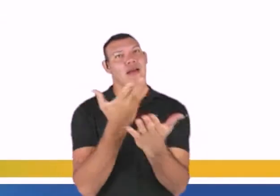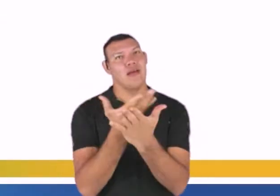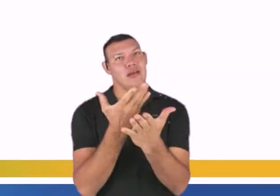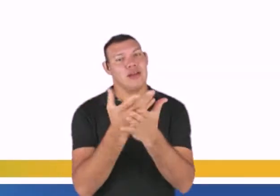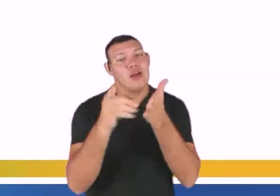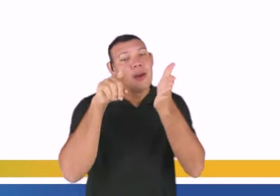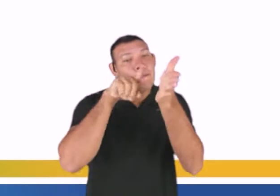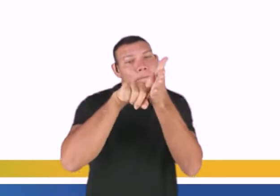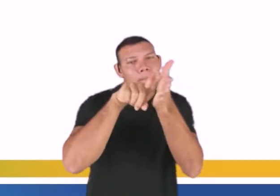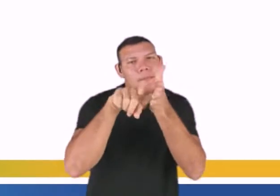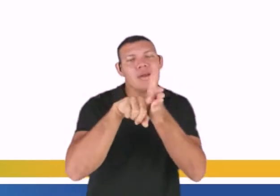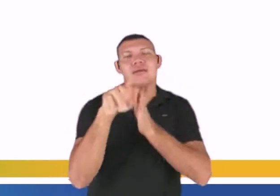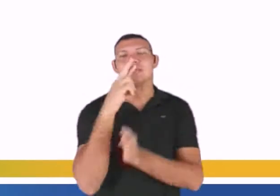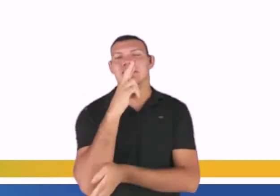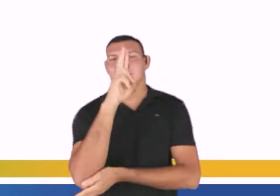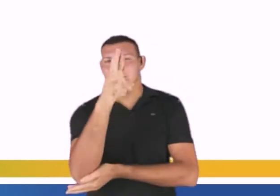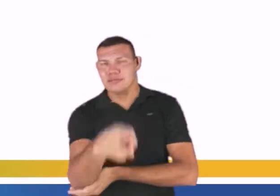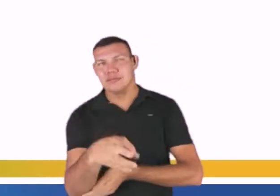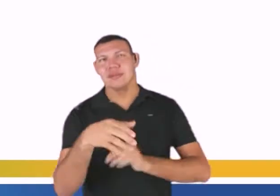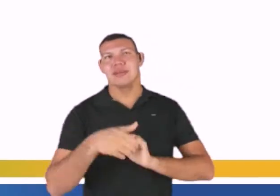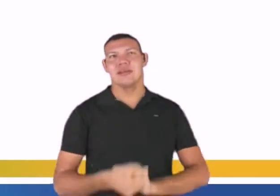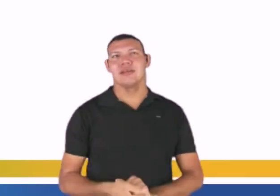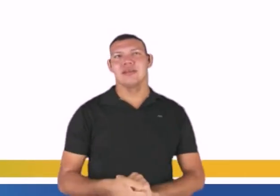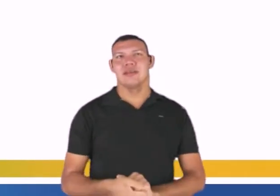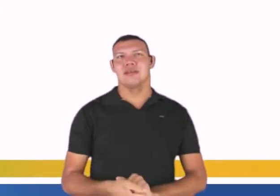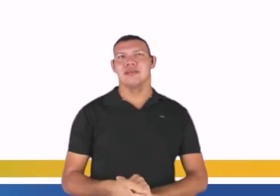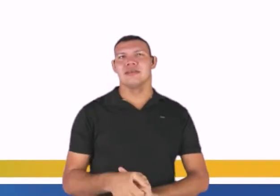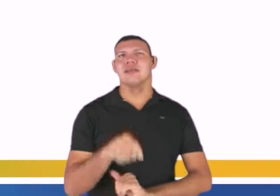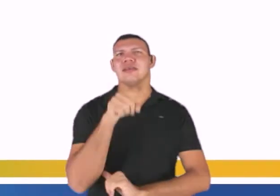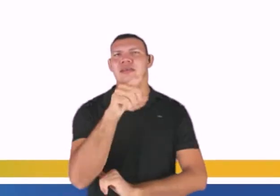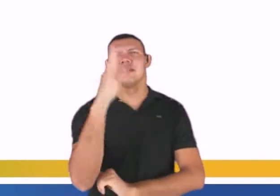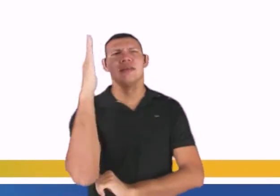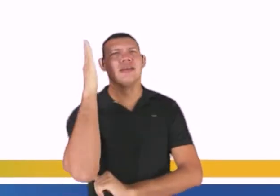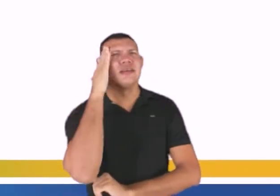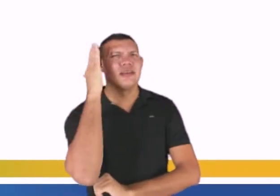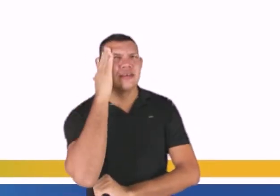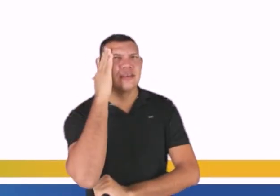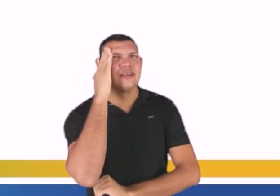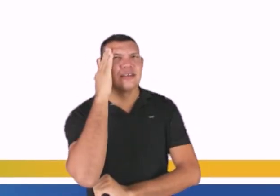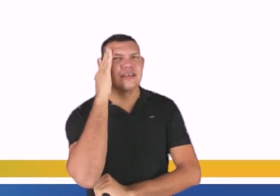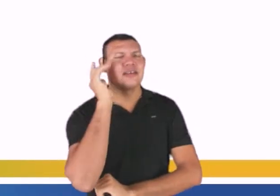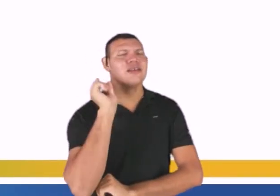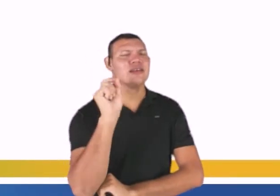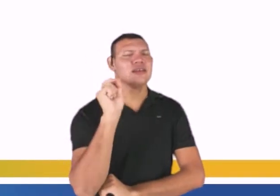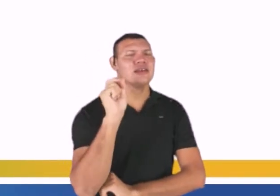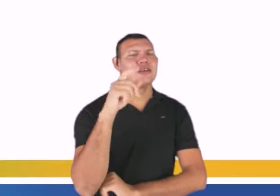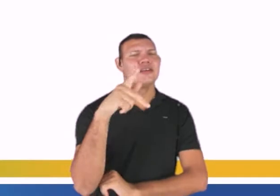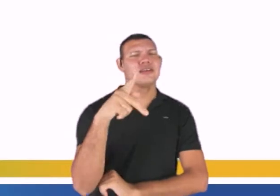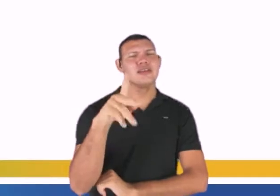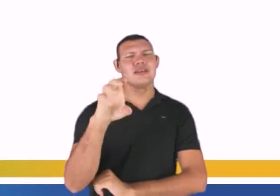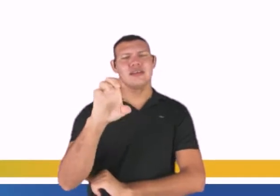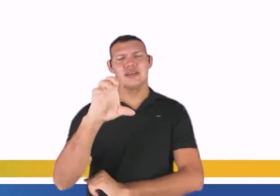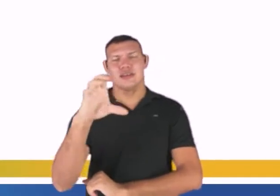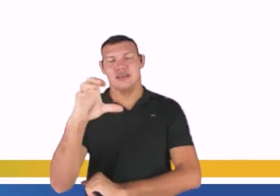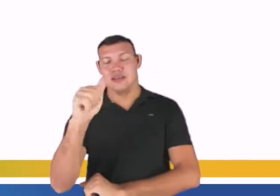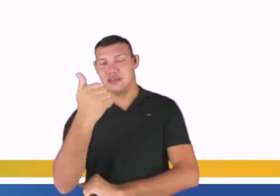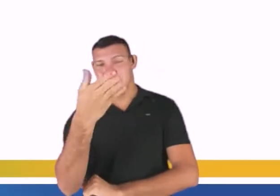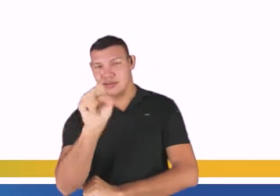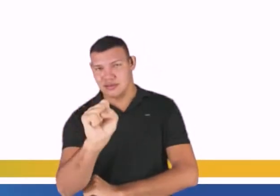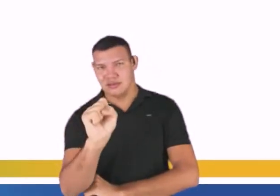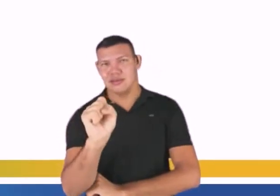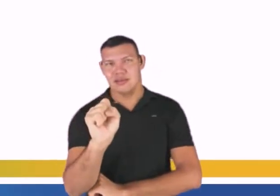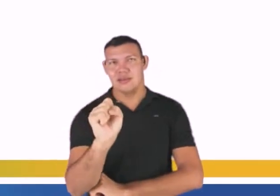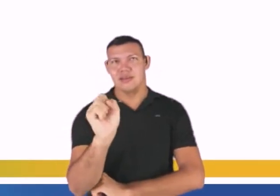tá bom? Primeira, você sabe o que são peças publicitárias? Segundo, sabe onde